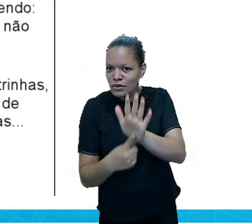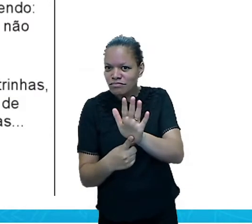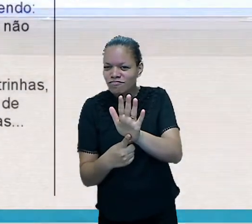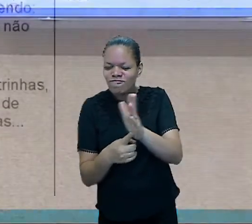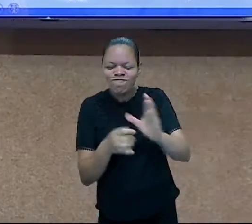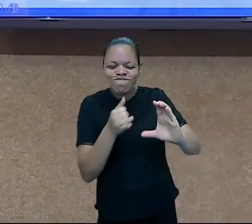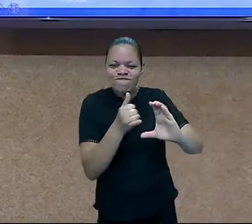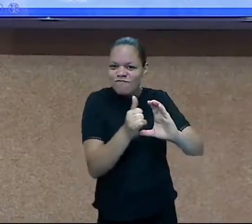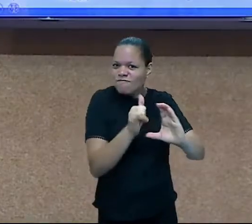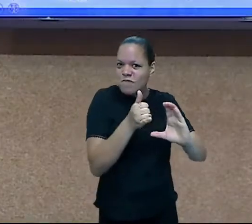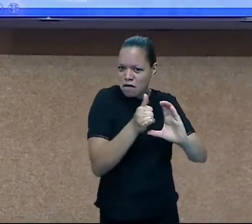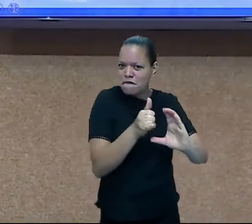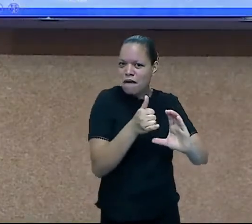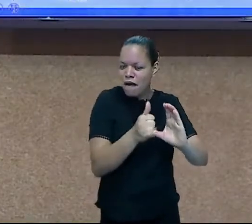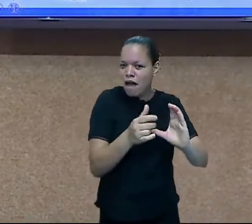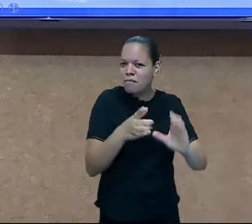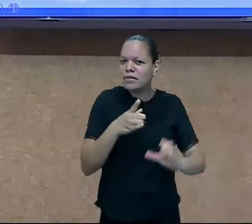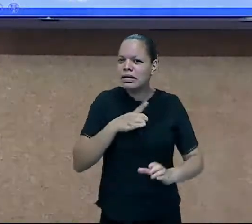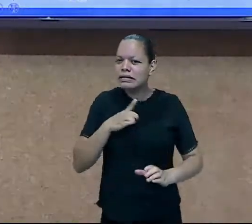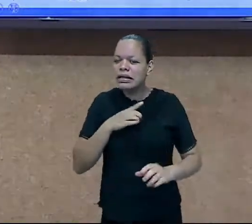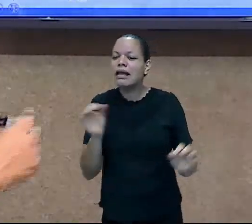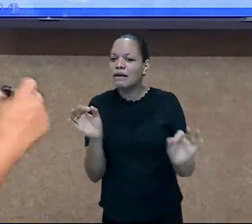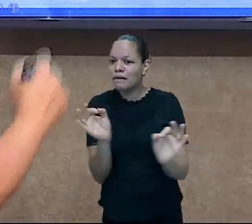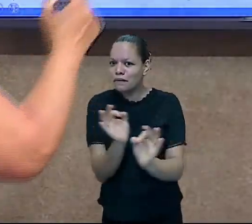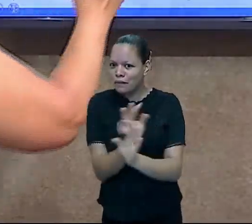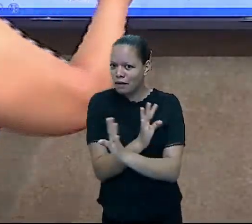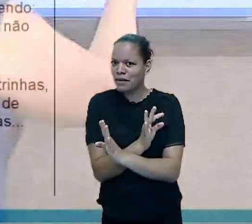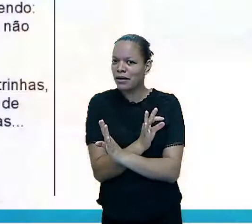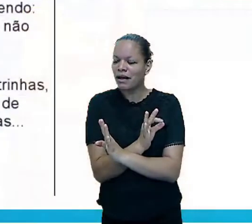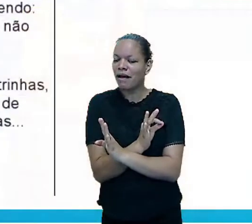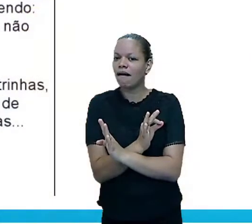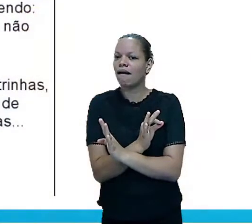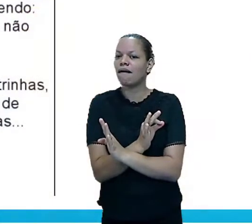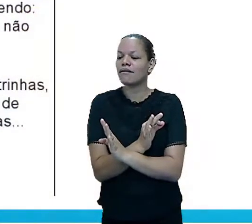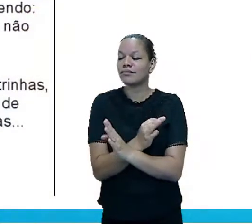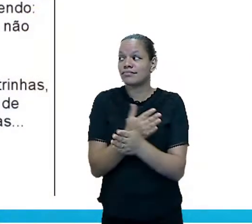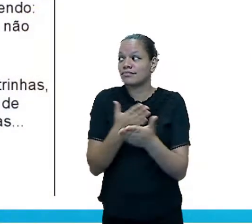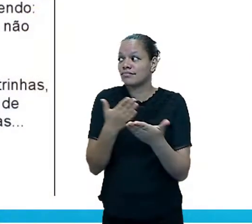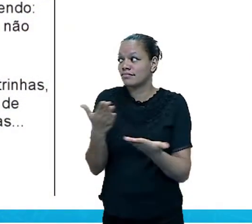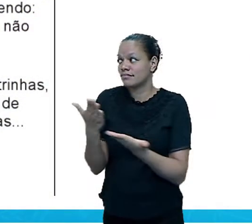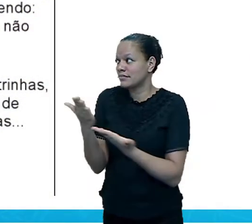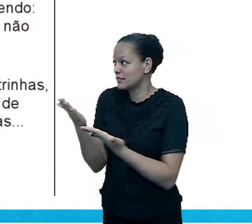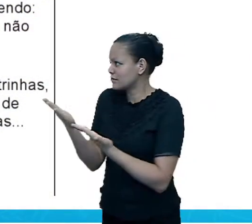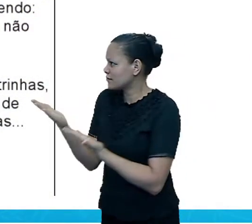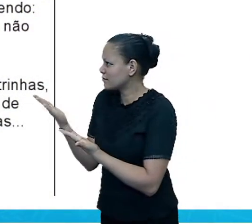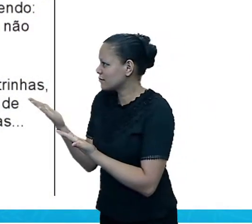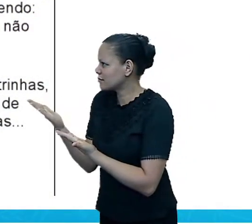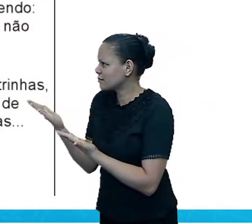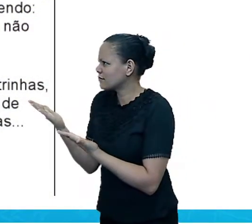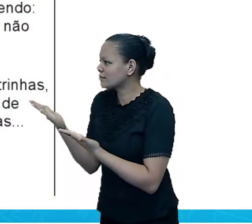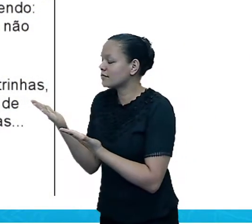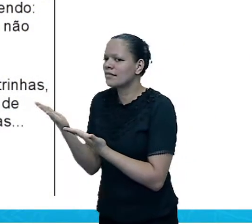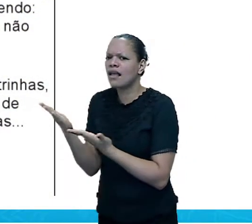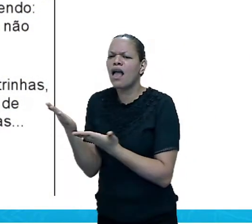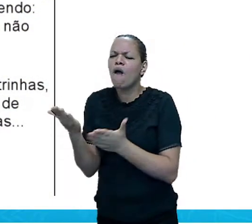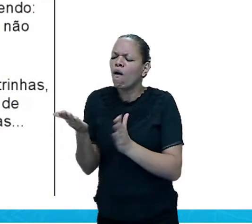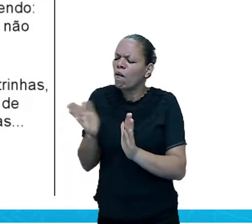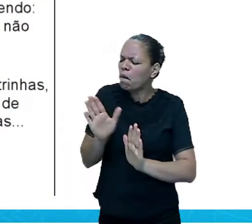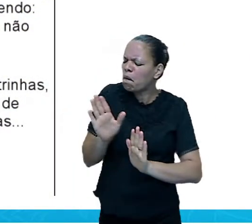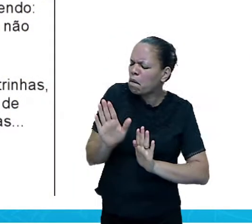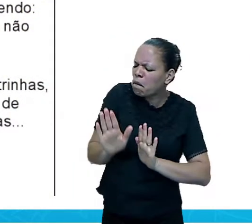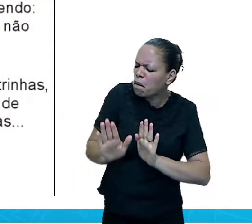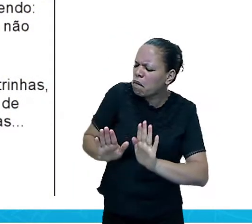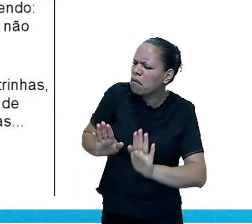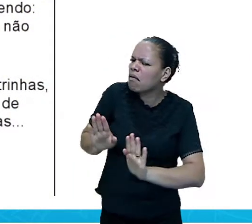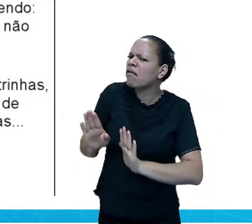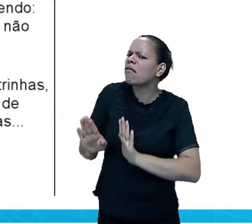o leitor a dar a sua opinião? Então, a moral da história é: cuidado com quem muito